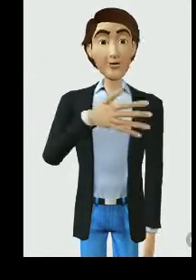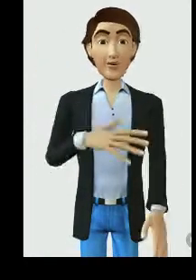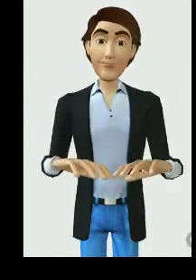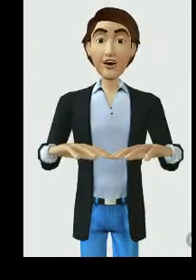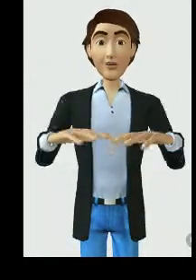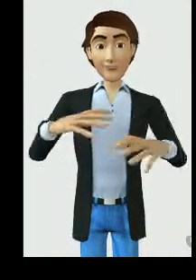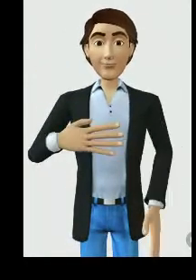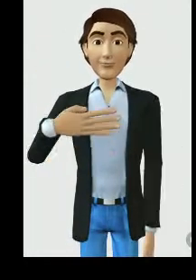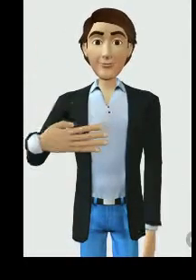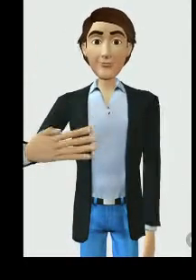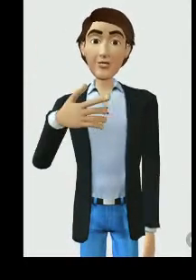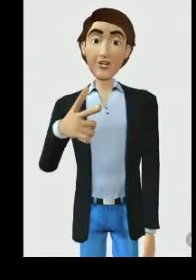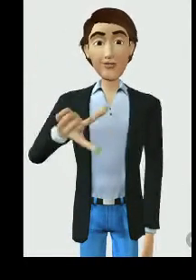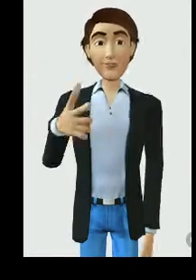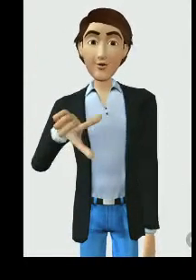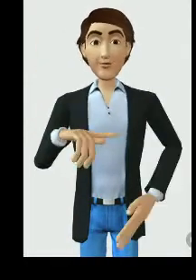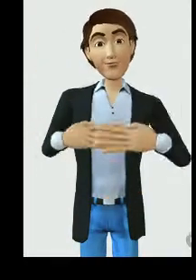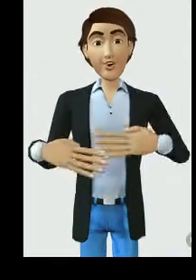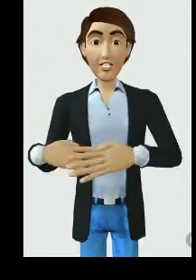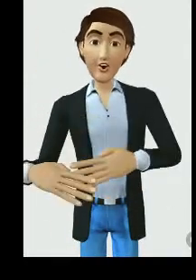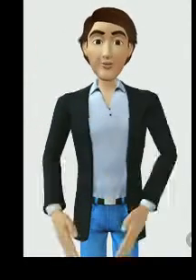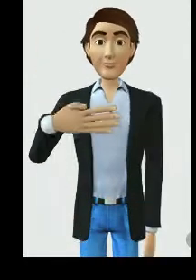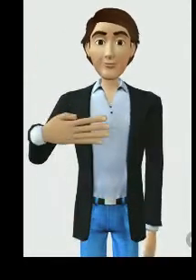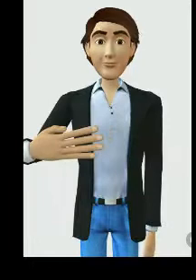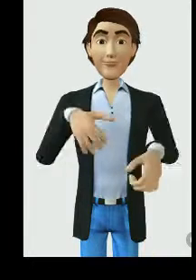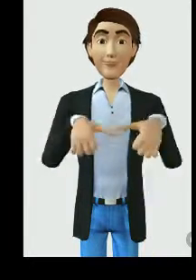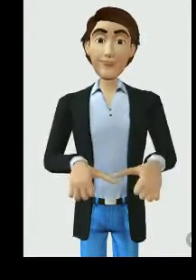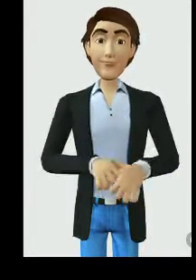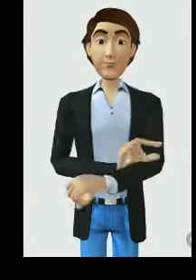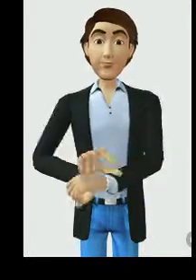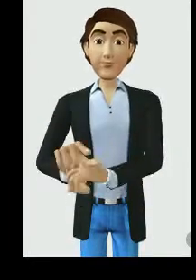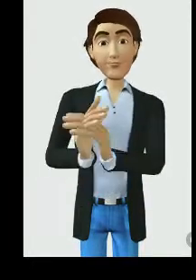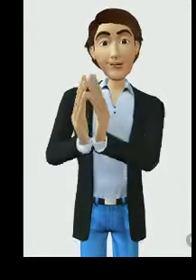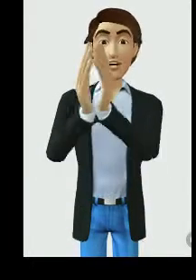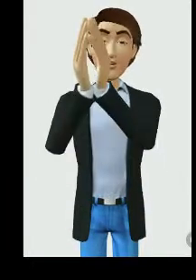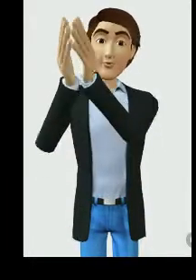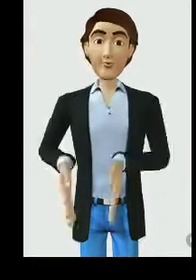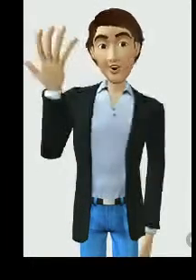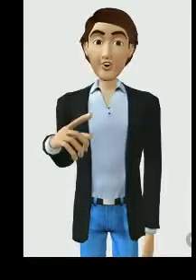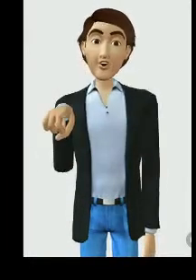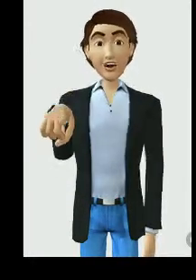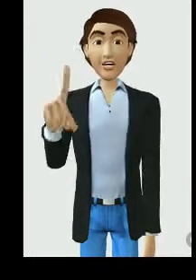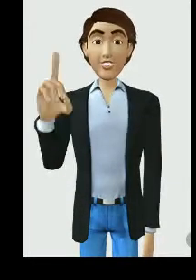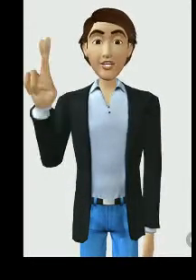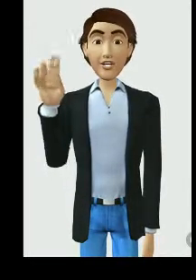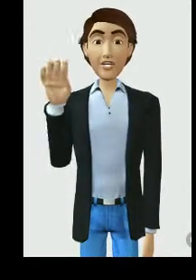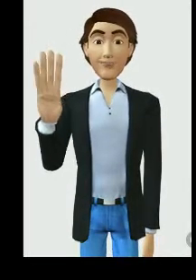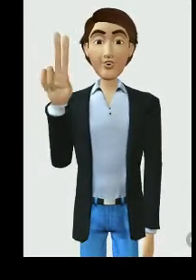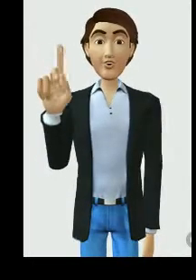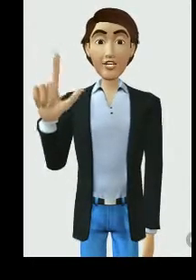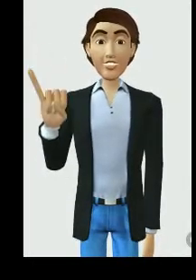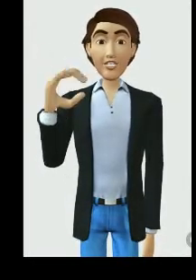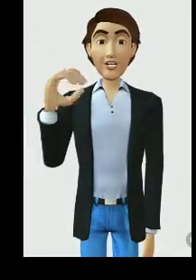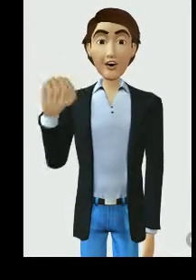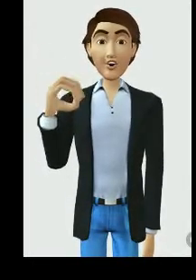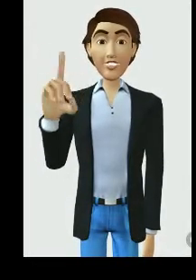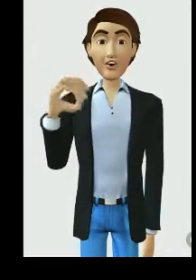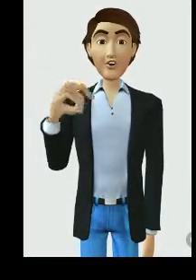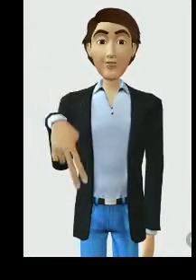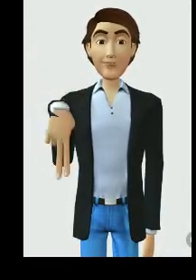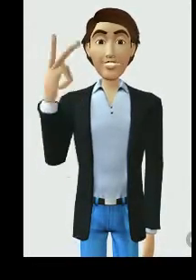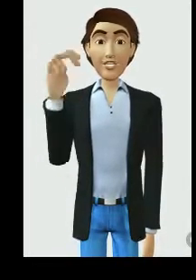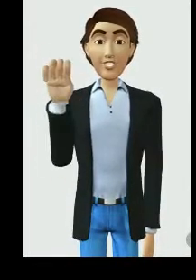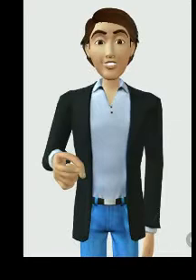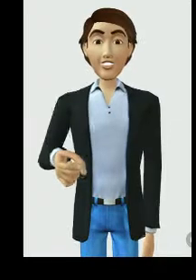balão. Isso ocorre porque o ponto de ebulição do N-hexano é bem diferente do ponto de ebulição dos lipídios, sendo